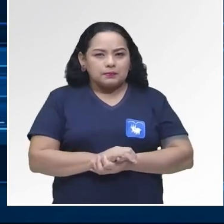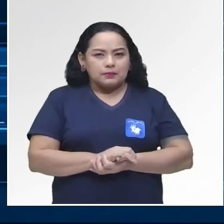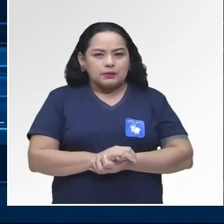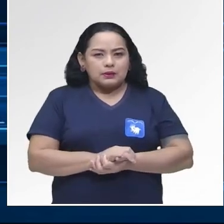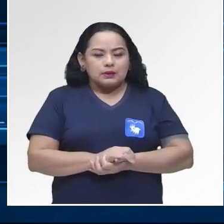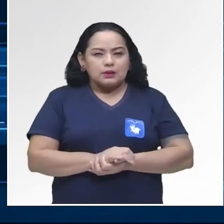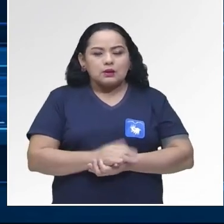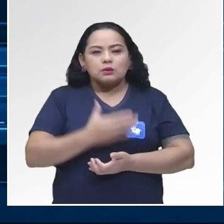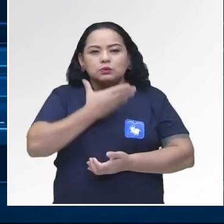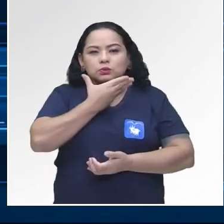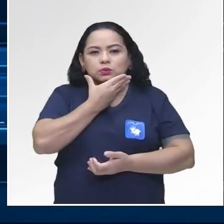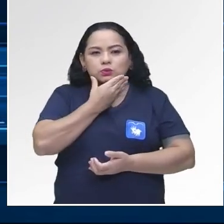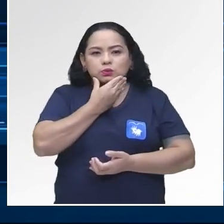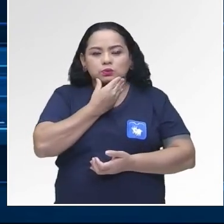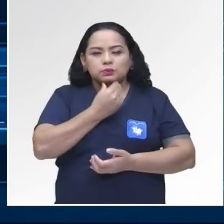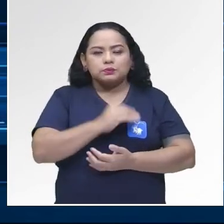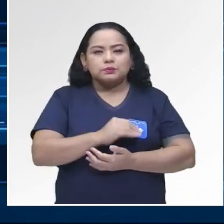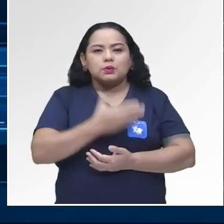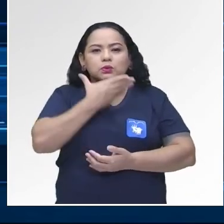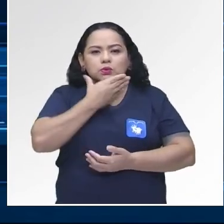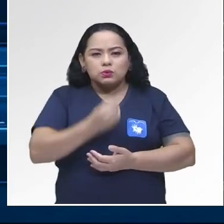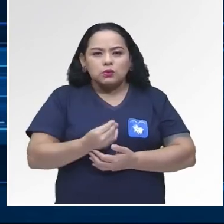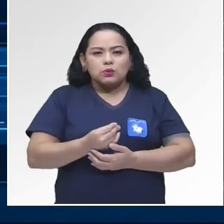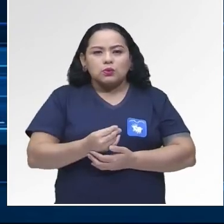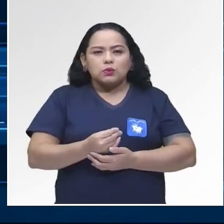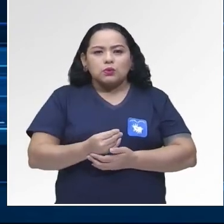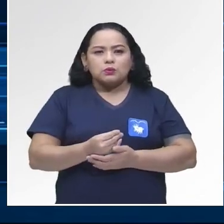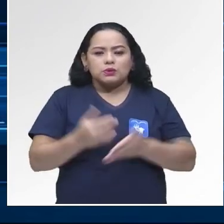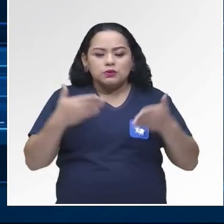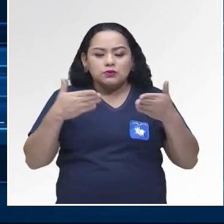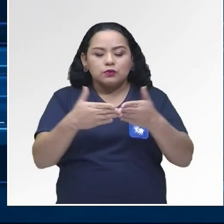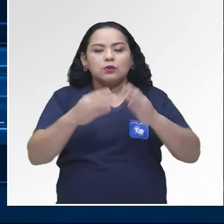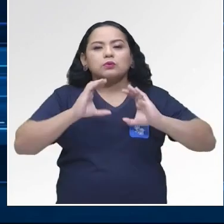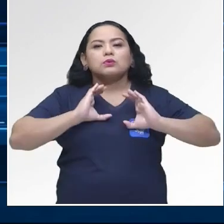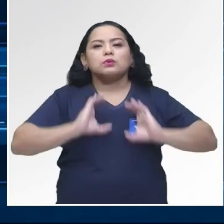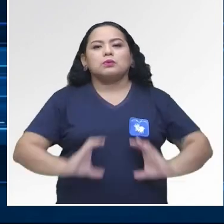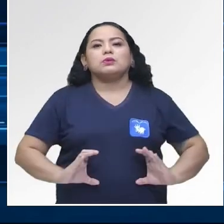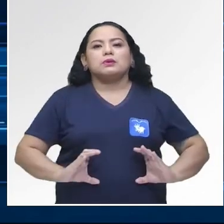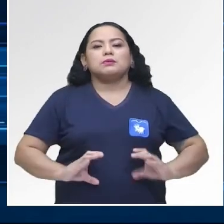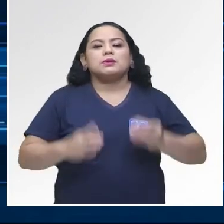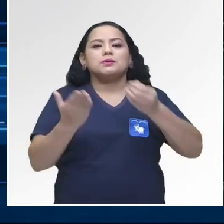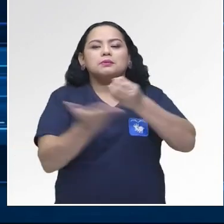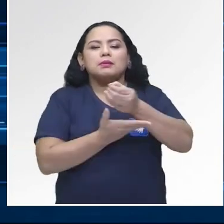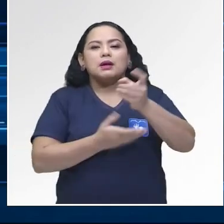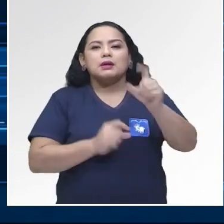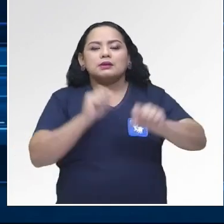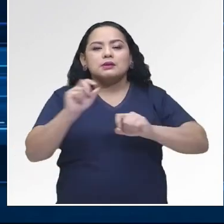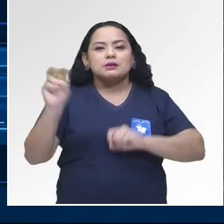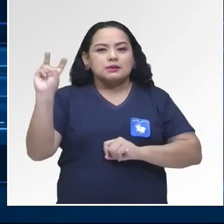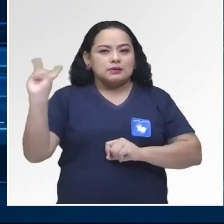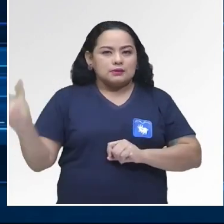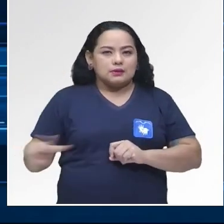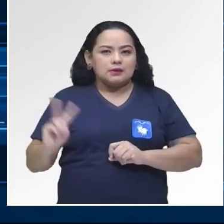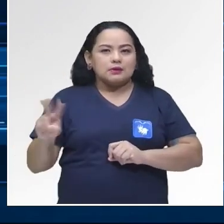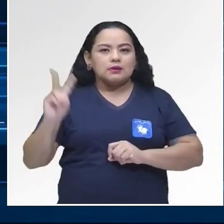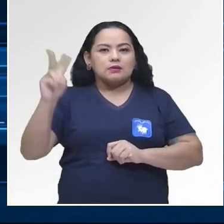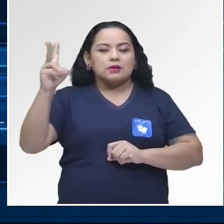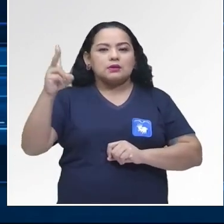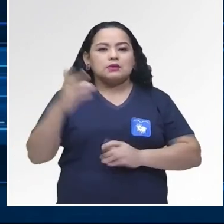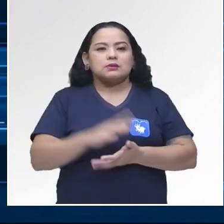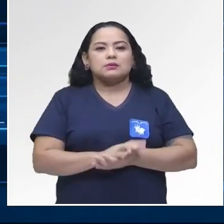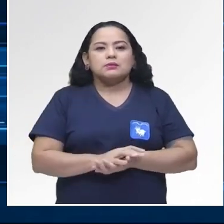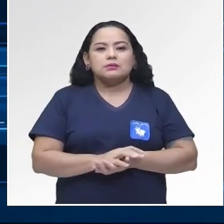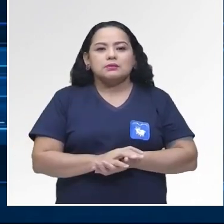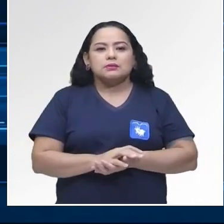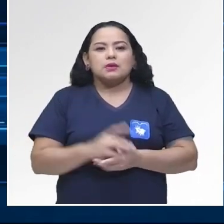Os homens norteiam o seu comportamento com base em quê? Em valores